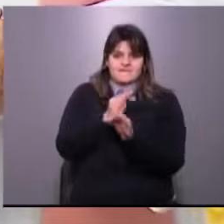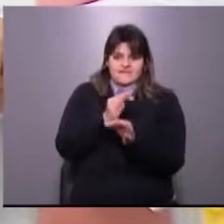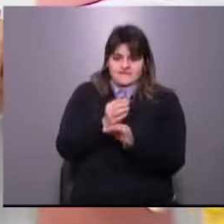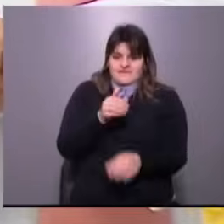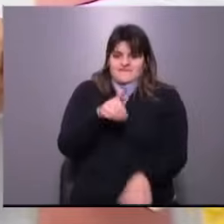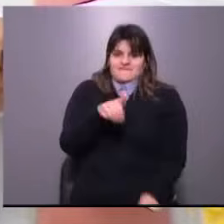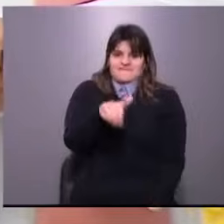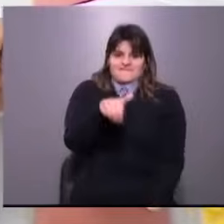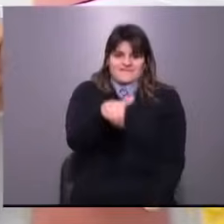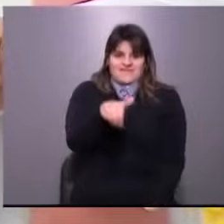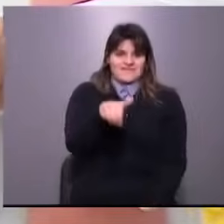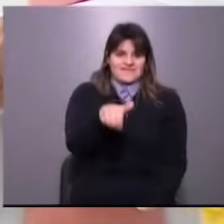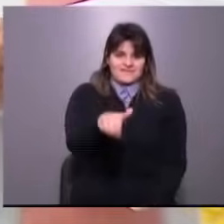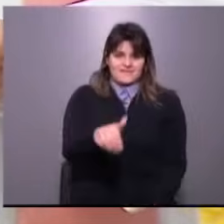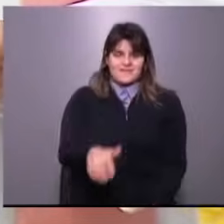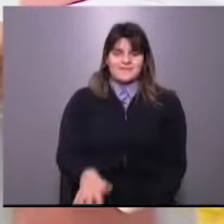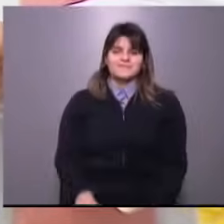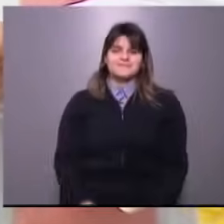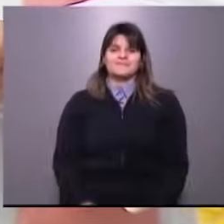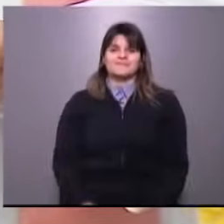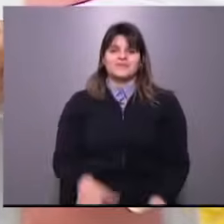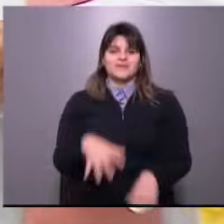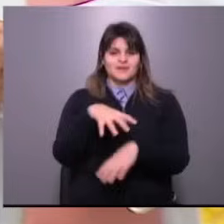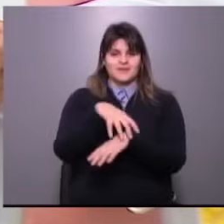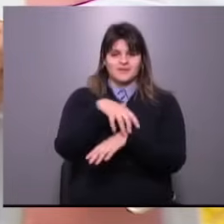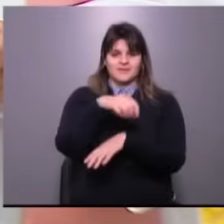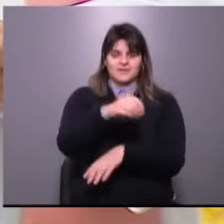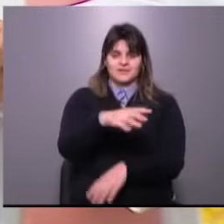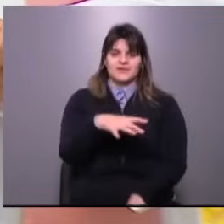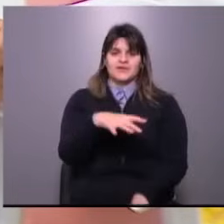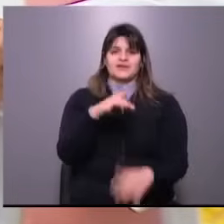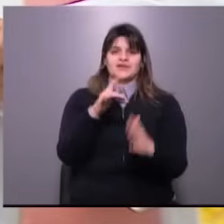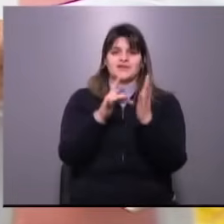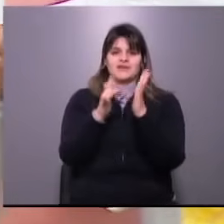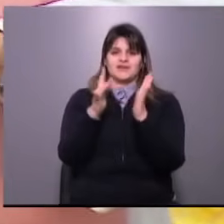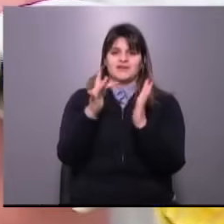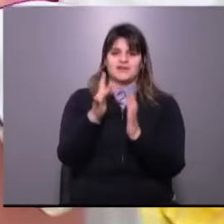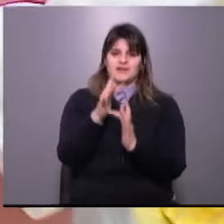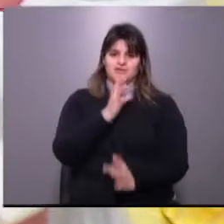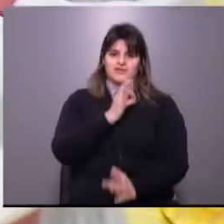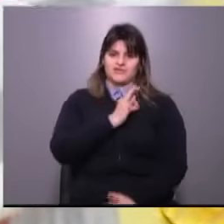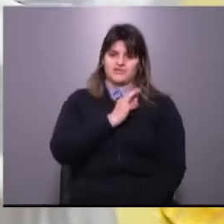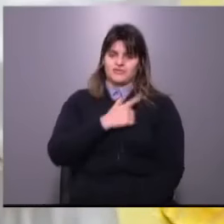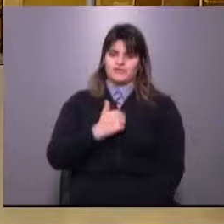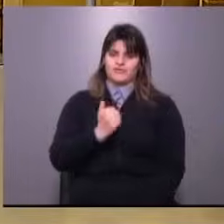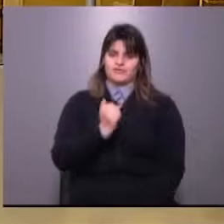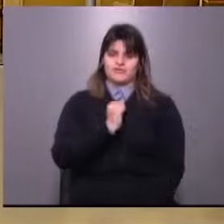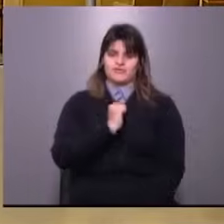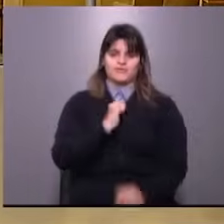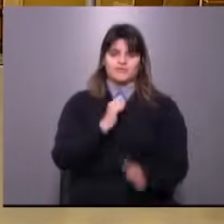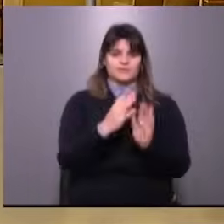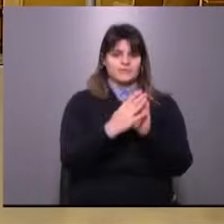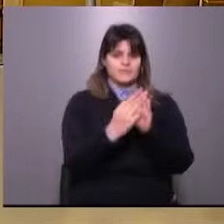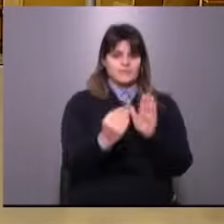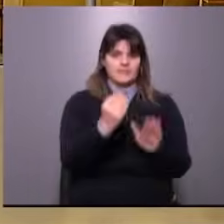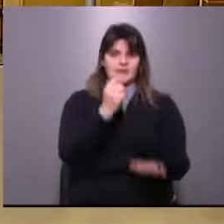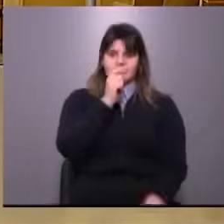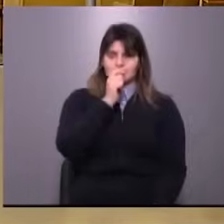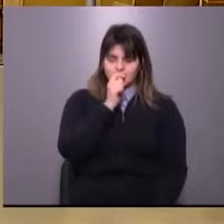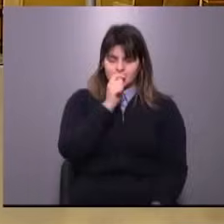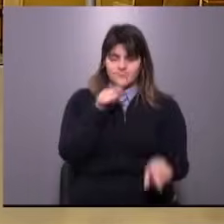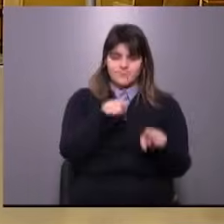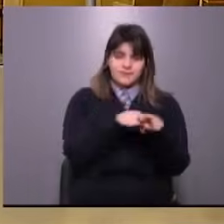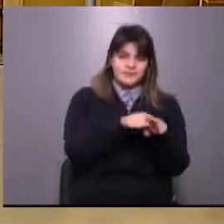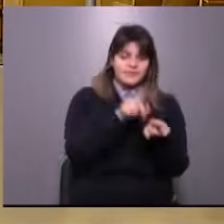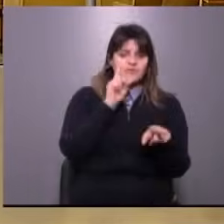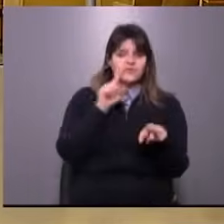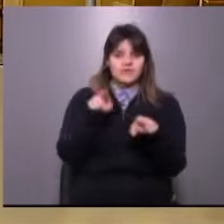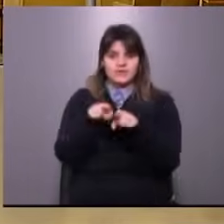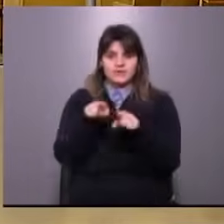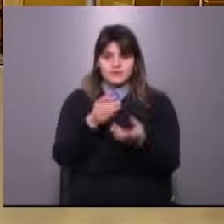nos prepare para as festas que se aproximam. Por Cristo, nosso Senhor.